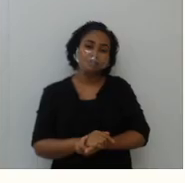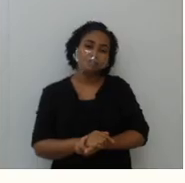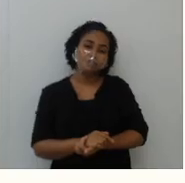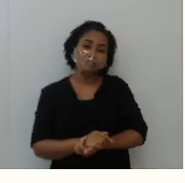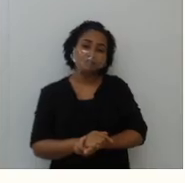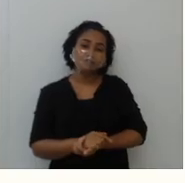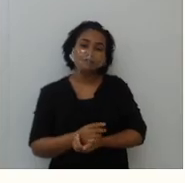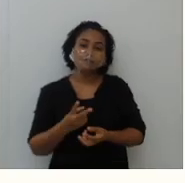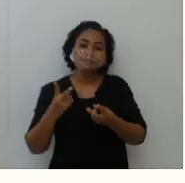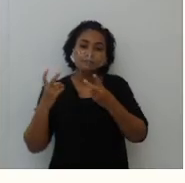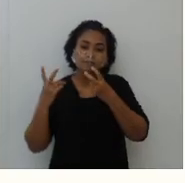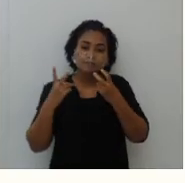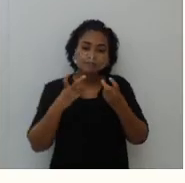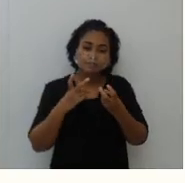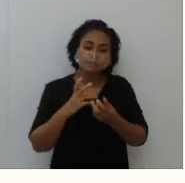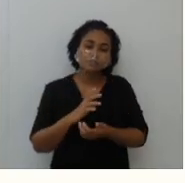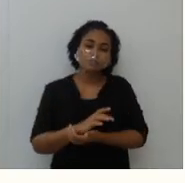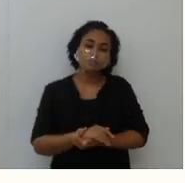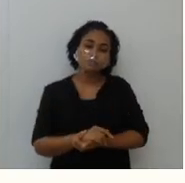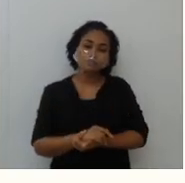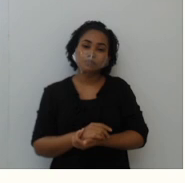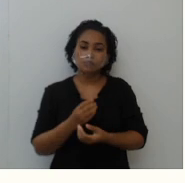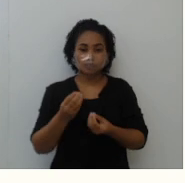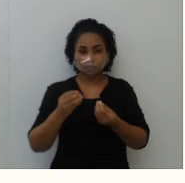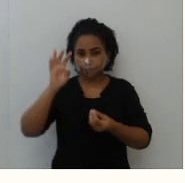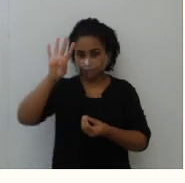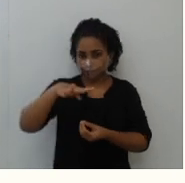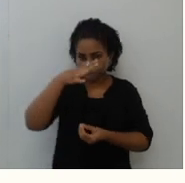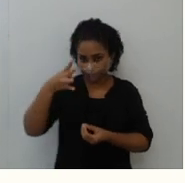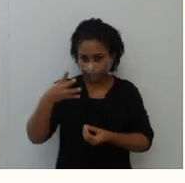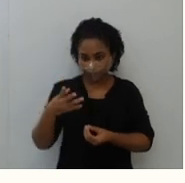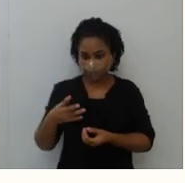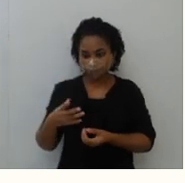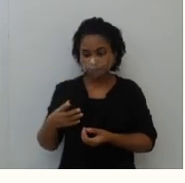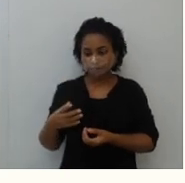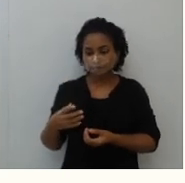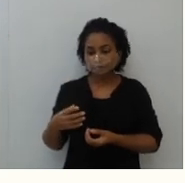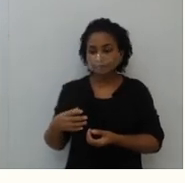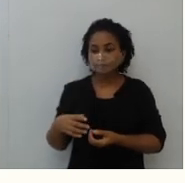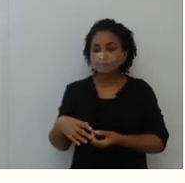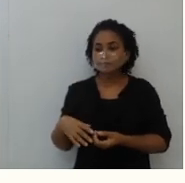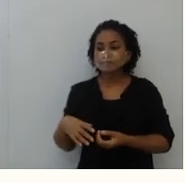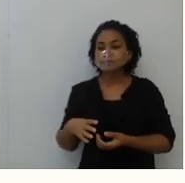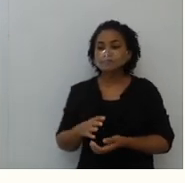vocês verem como é que fica. Então,